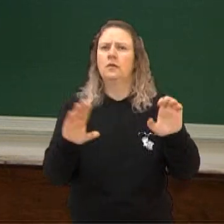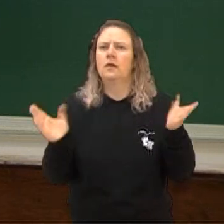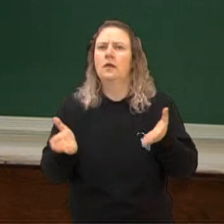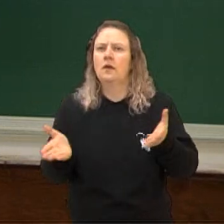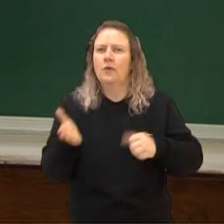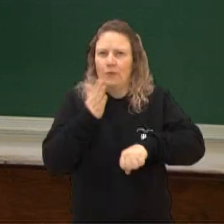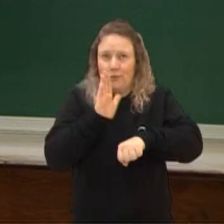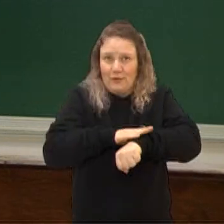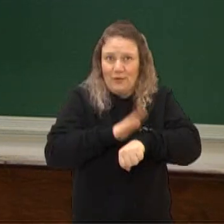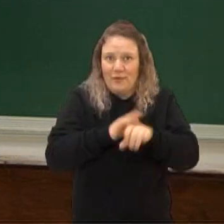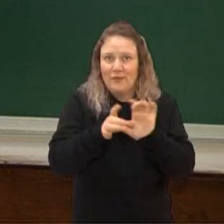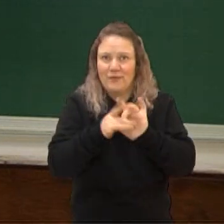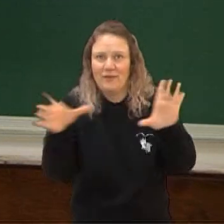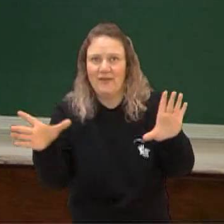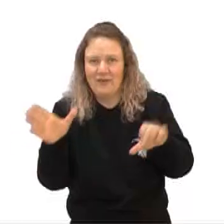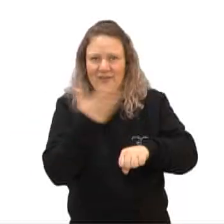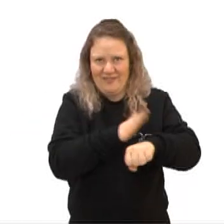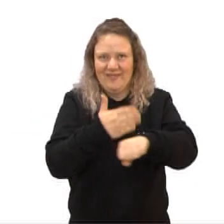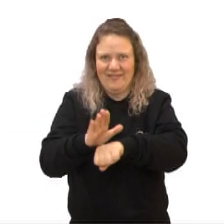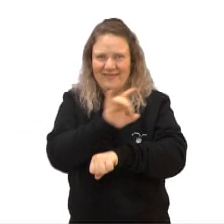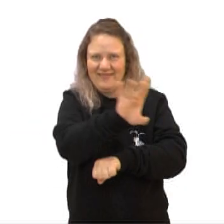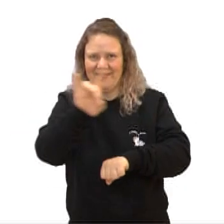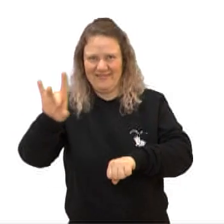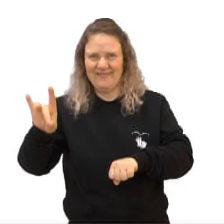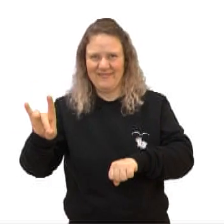e volto já com a correção.